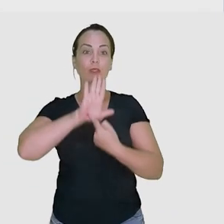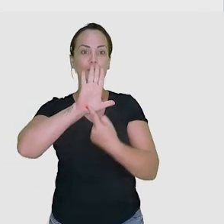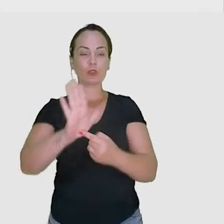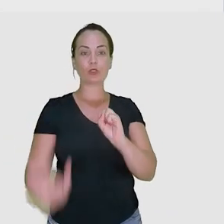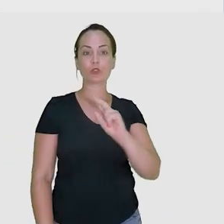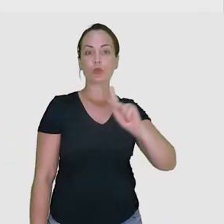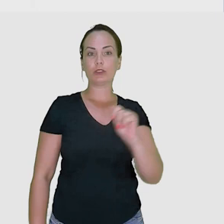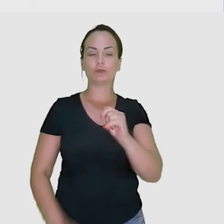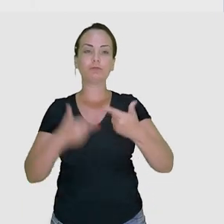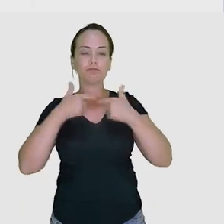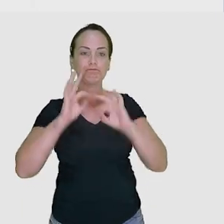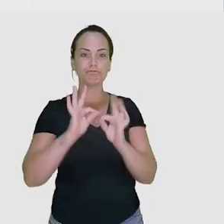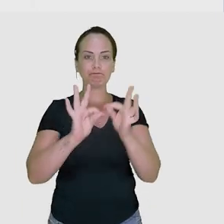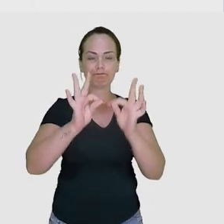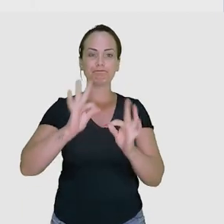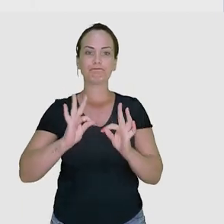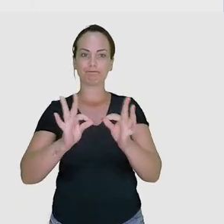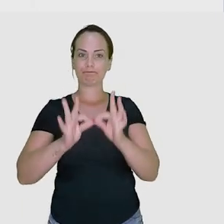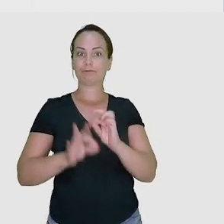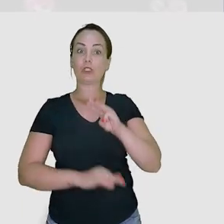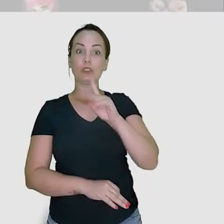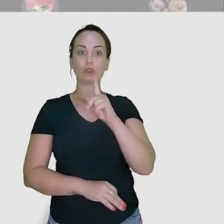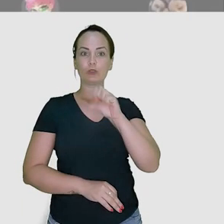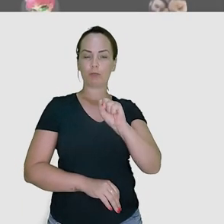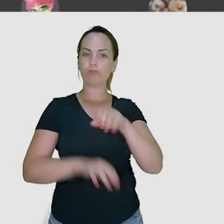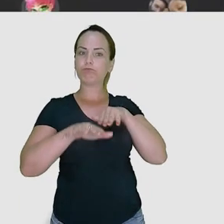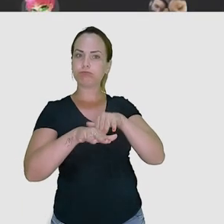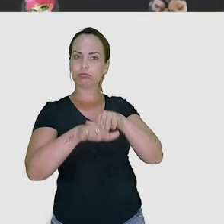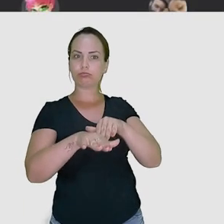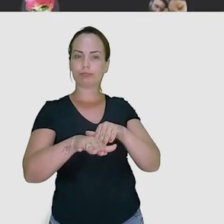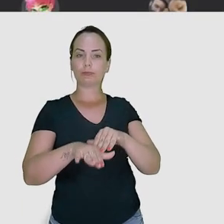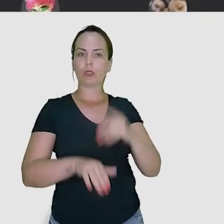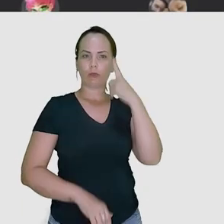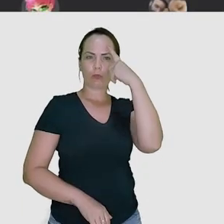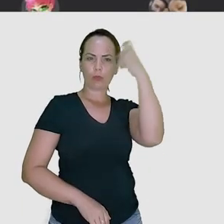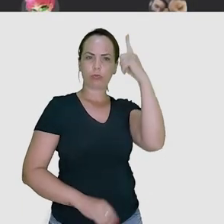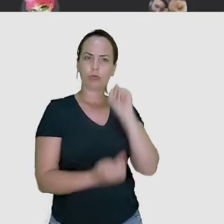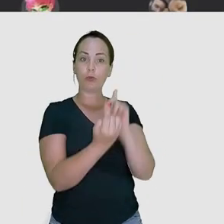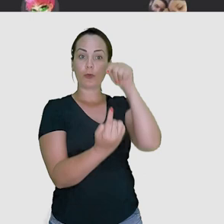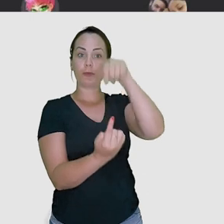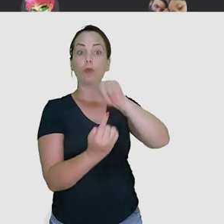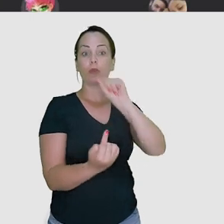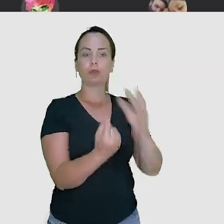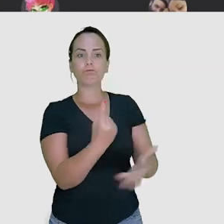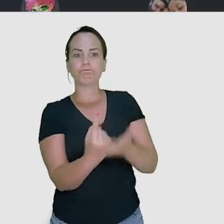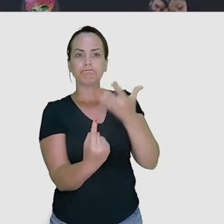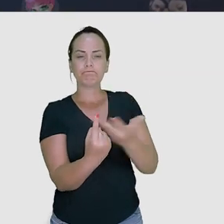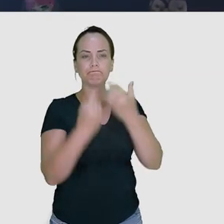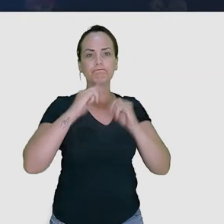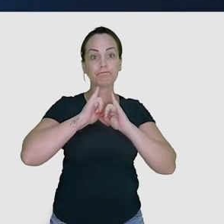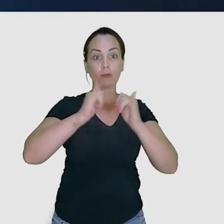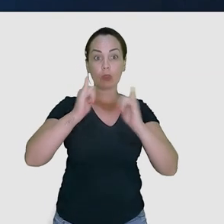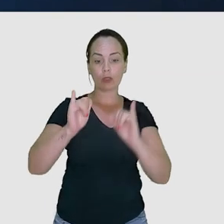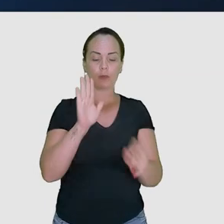oficinas e tutoriais usando o Scratch como base para apresentar a linguagem de programação e a técnica de animação stop motion para o pessoal. A